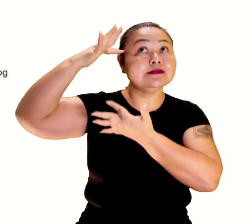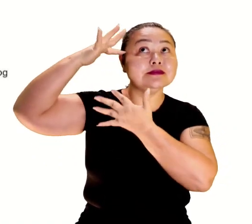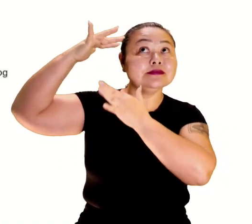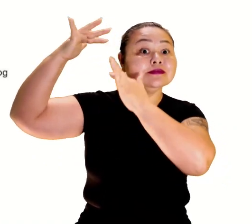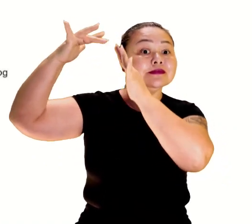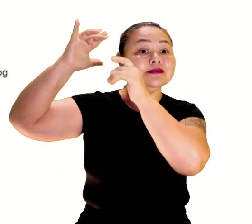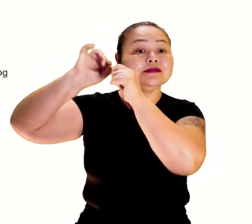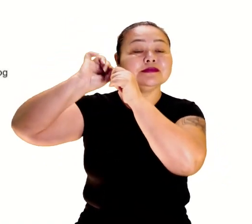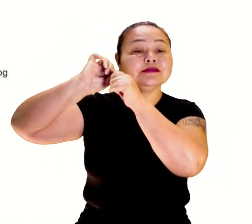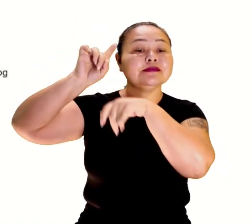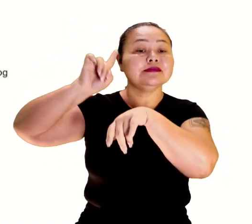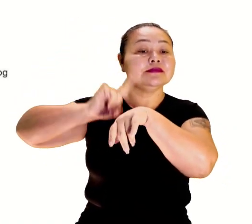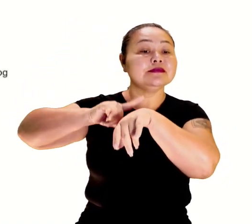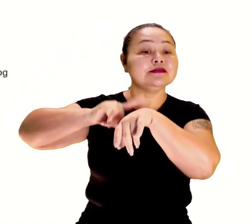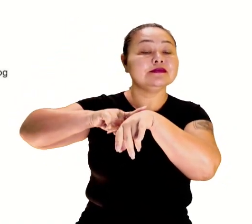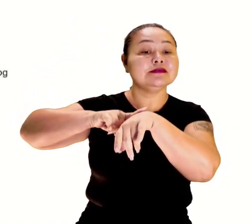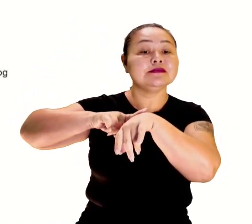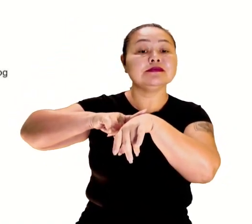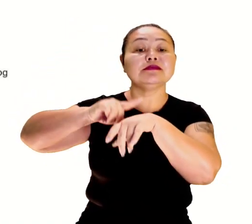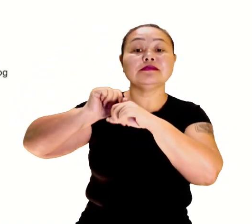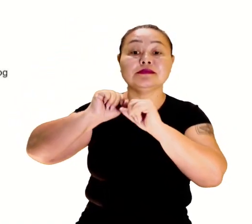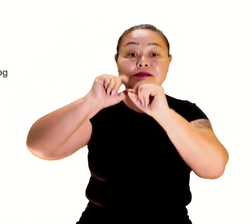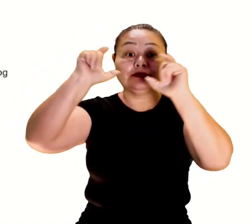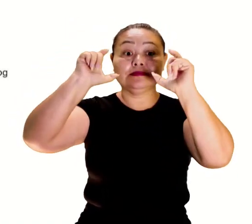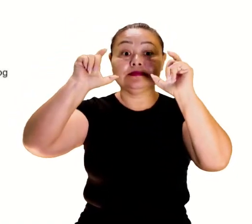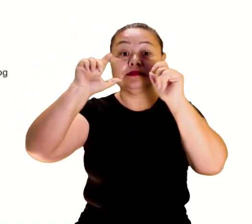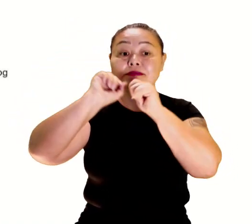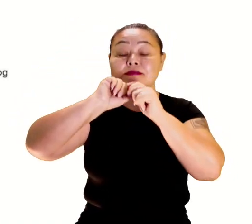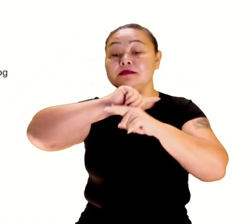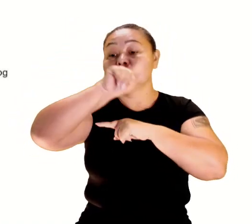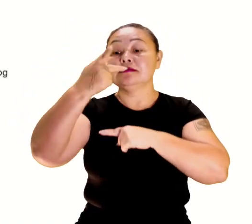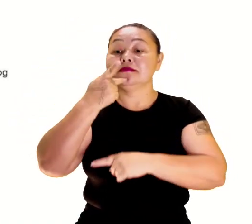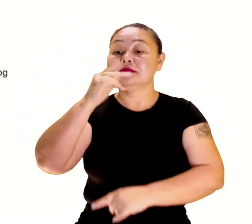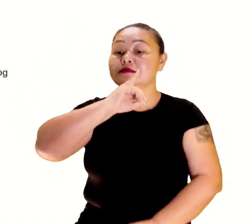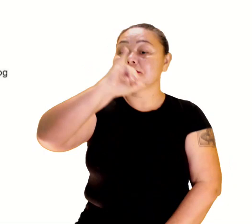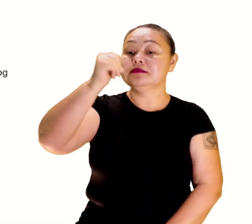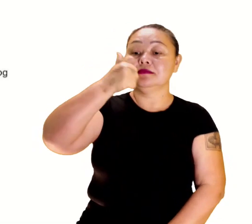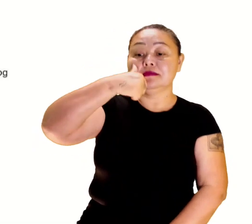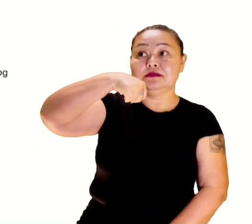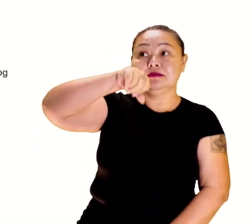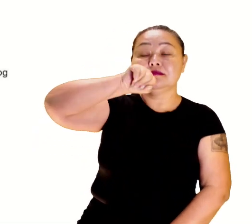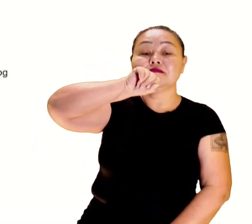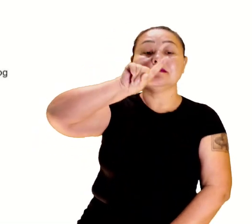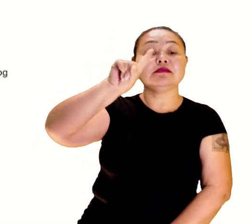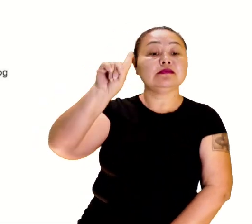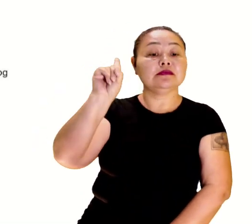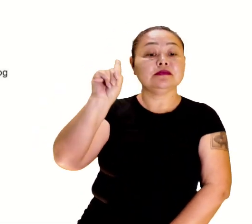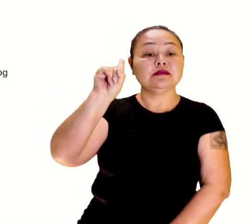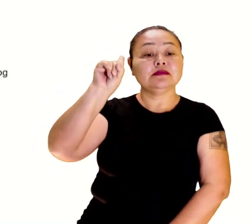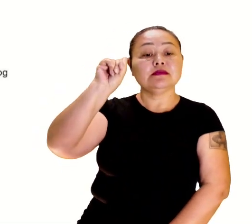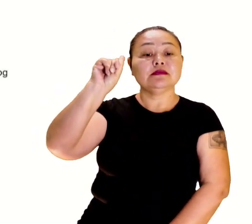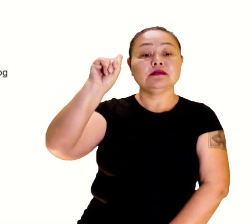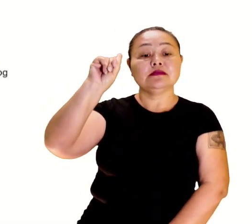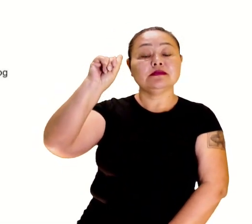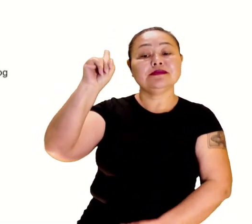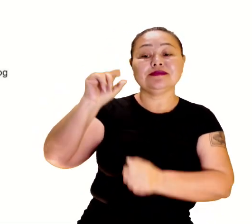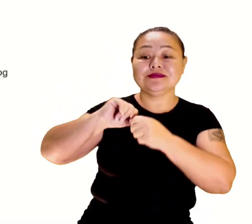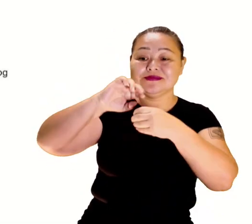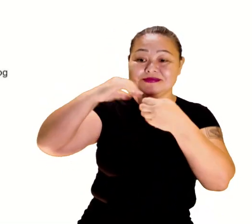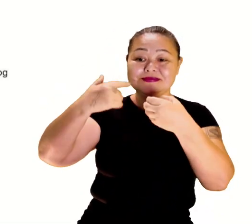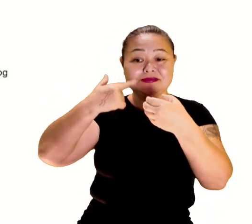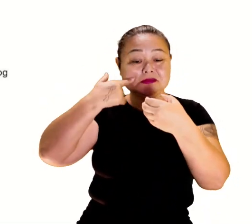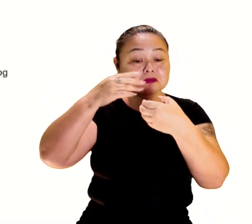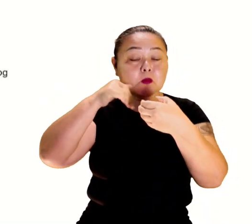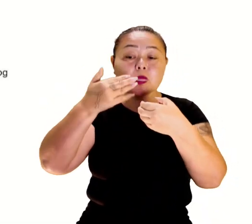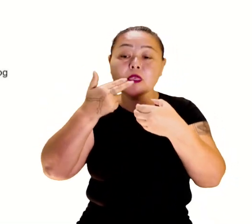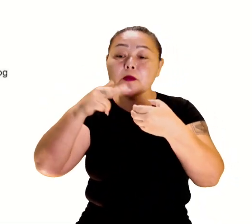Nesse momento, a Alice fez o quê? Acordou e foi correndo contar para sua mãe que não ia abrir primeiro o iogurte e